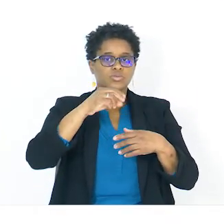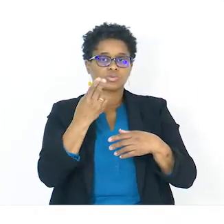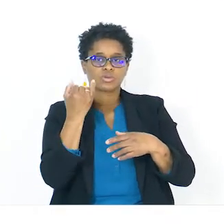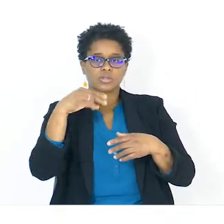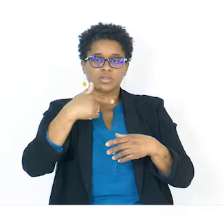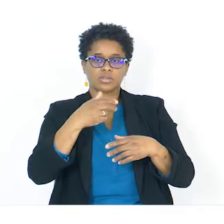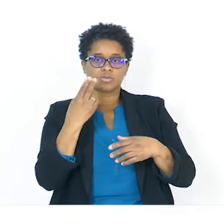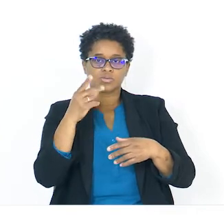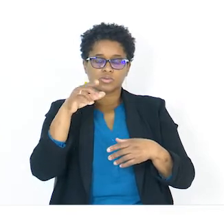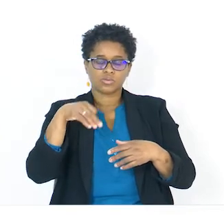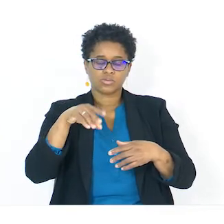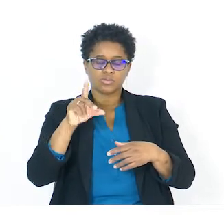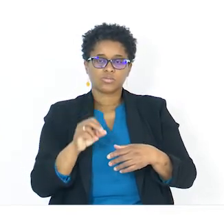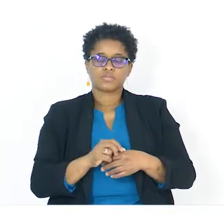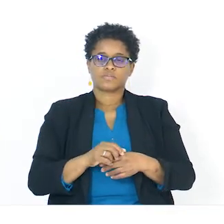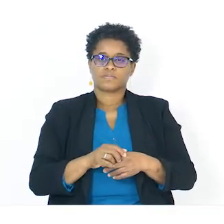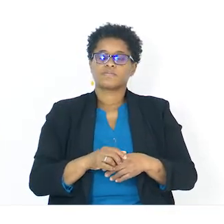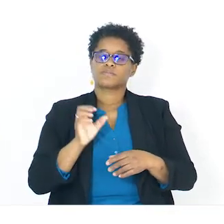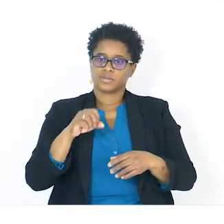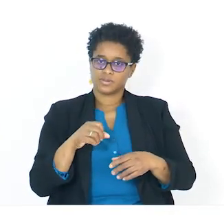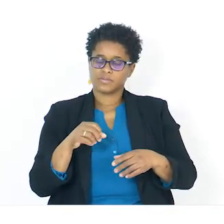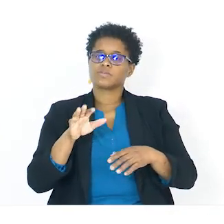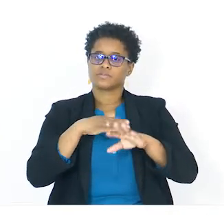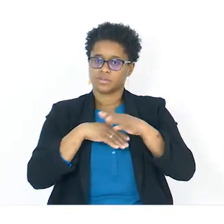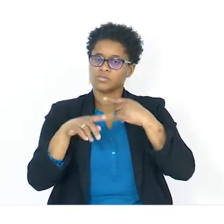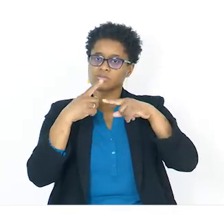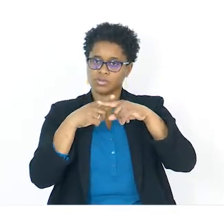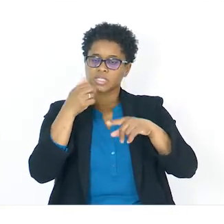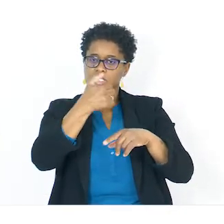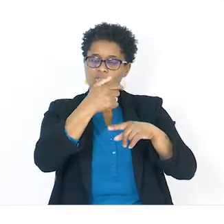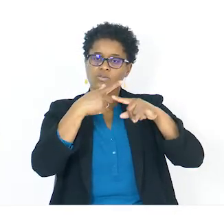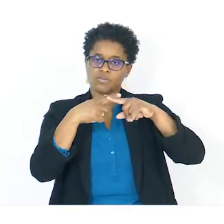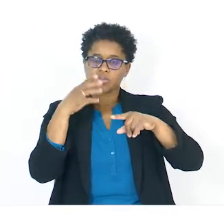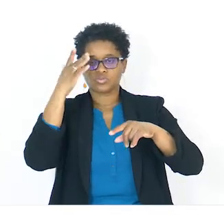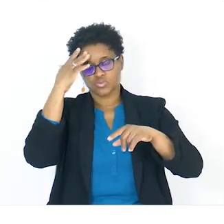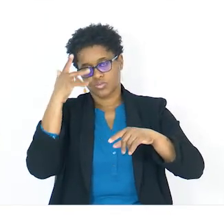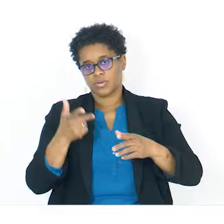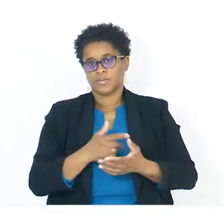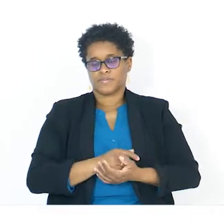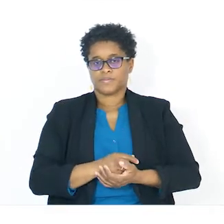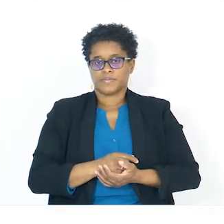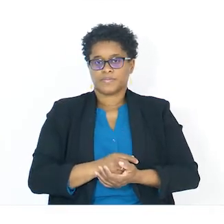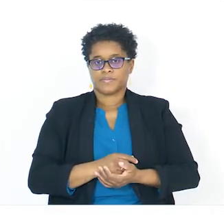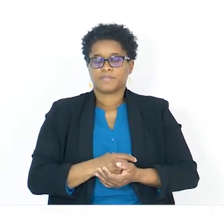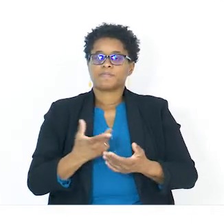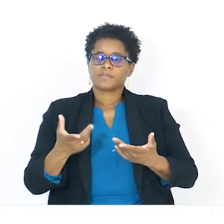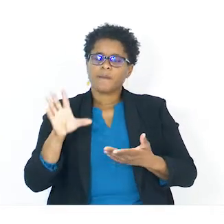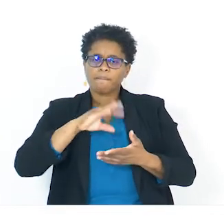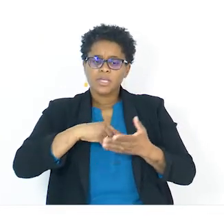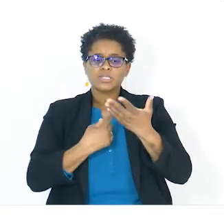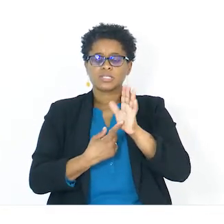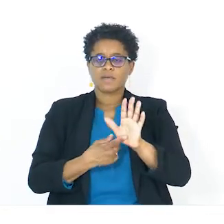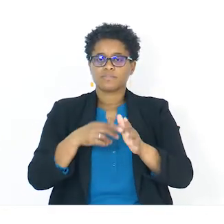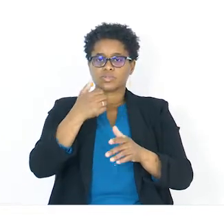quíntuplo, multiplicamos, aliás, o quíntuplo, sim, multiplicamos 5 vezes o número.